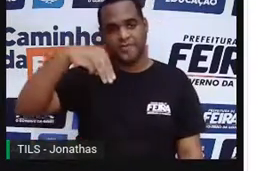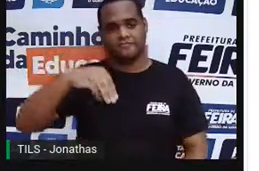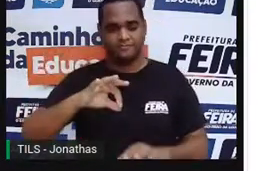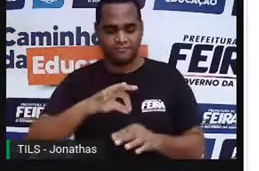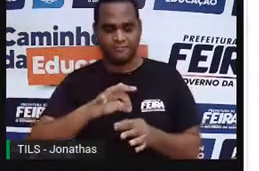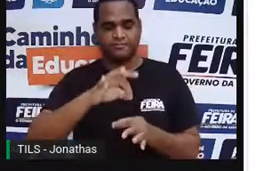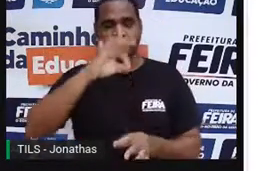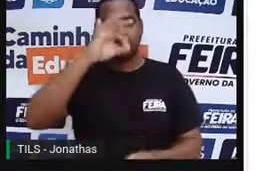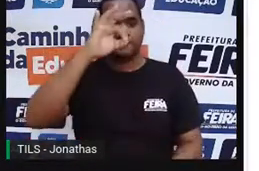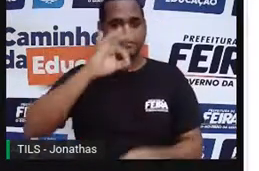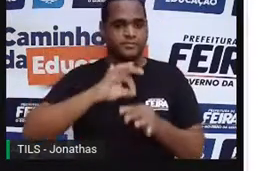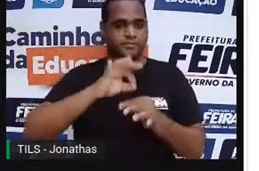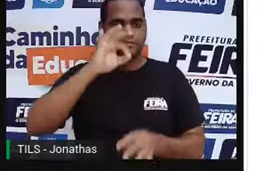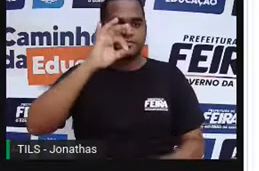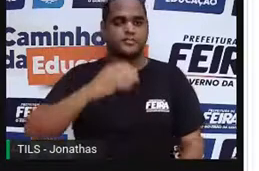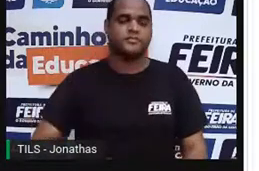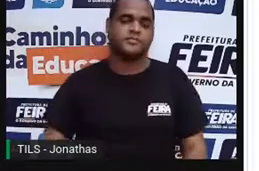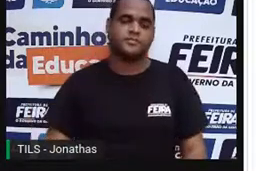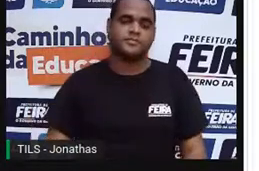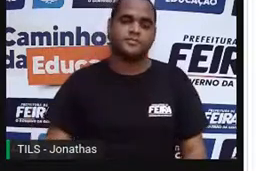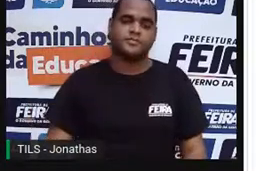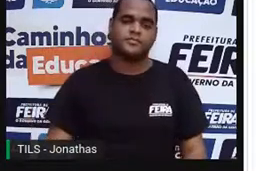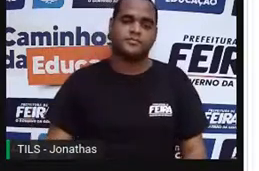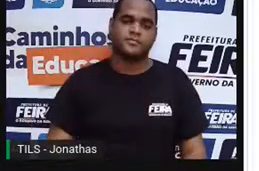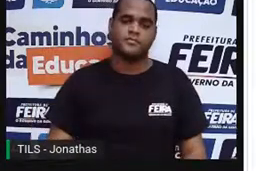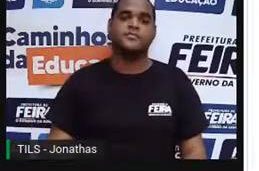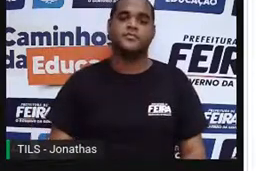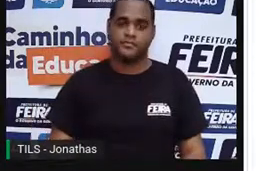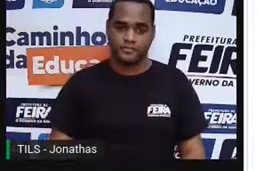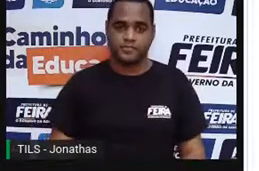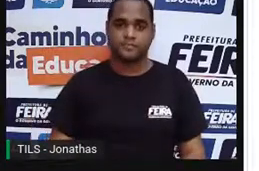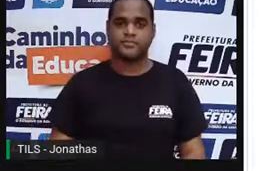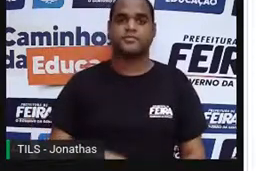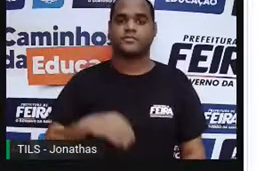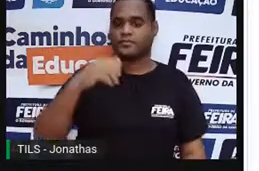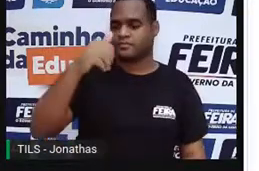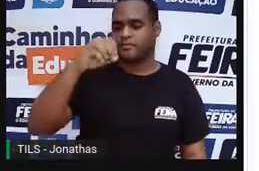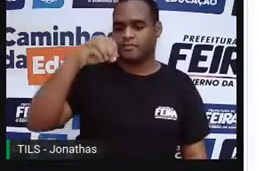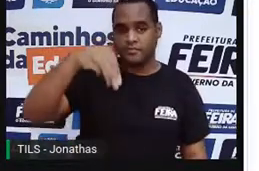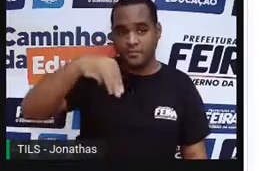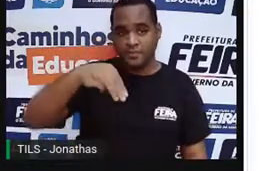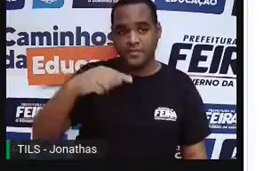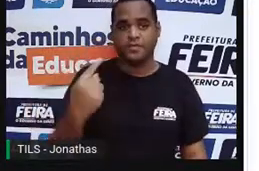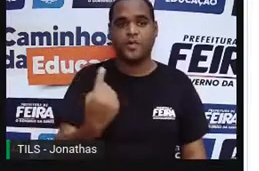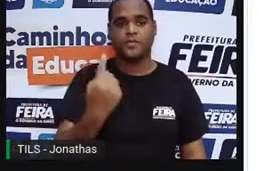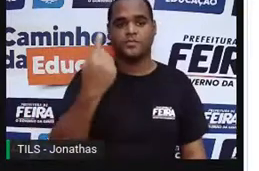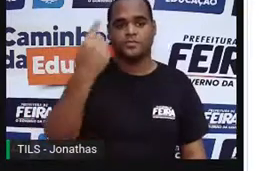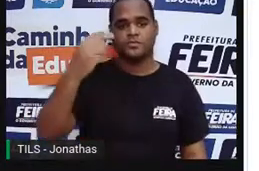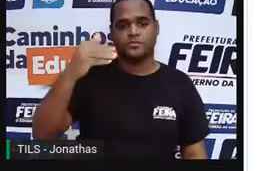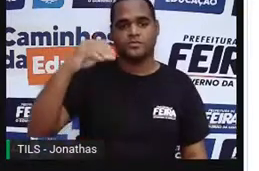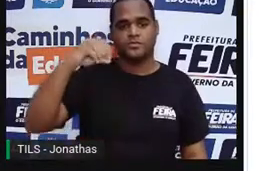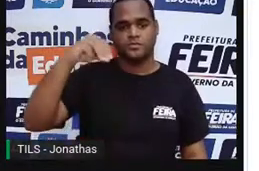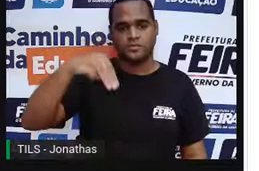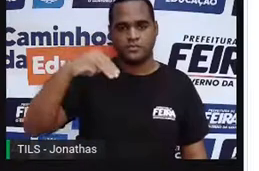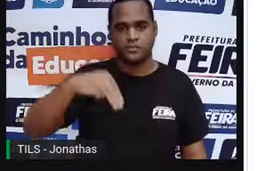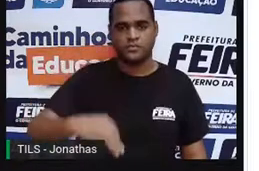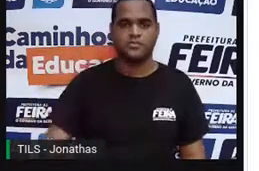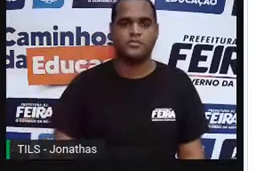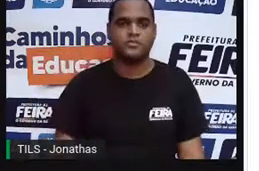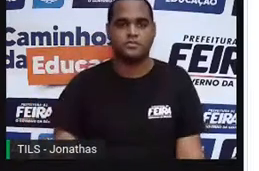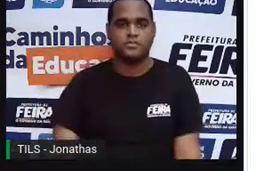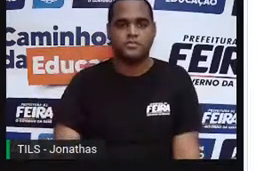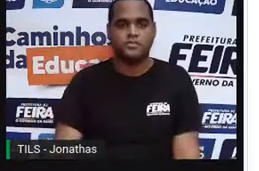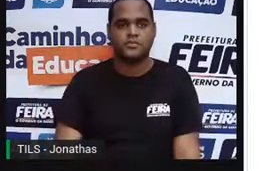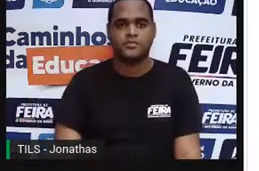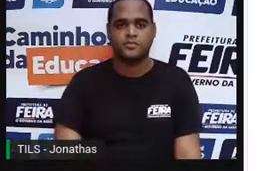e essa altura vale quanto essa altura essa altura desculpa vale 10 metros Então a gente vai escrever aqui